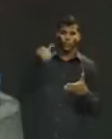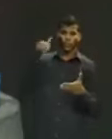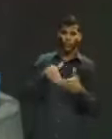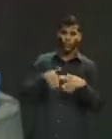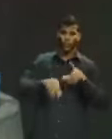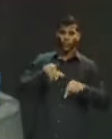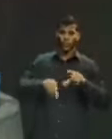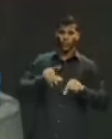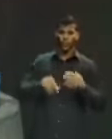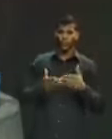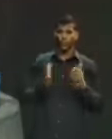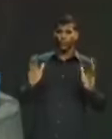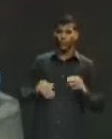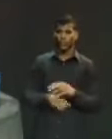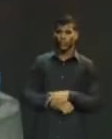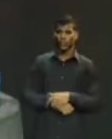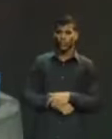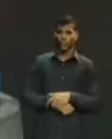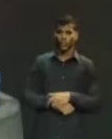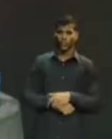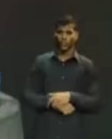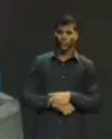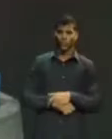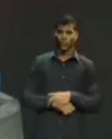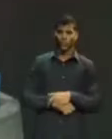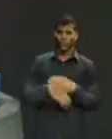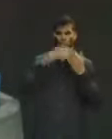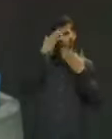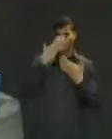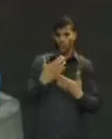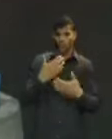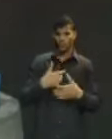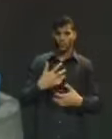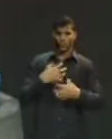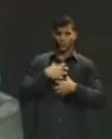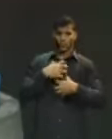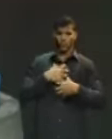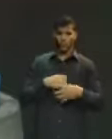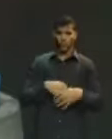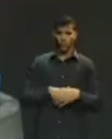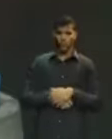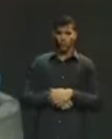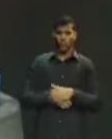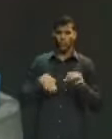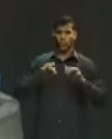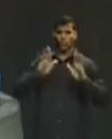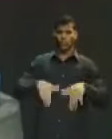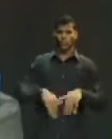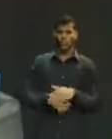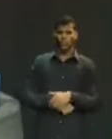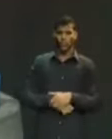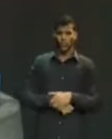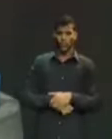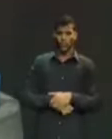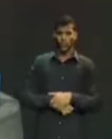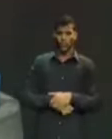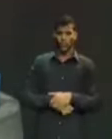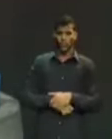Quero agradecer ao denodo, à sensibilidade e concluir com